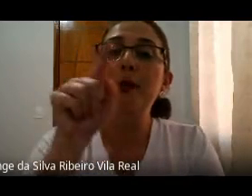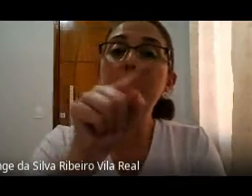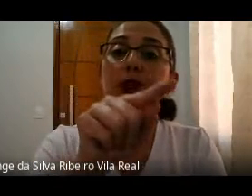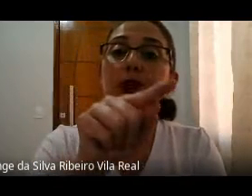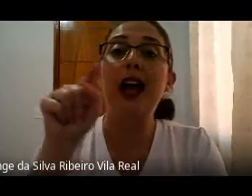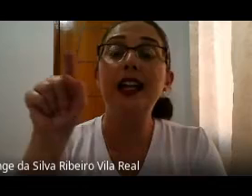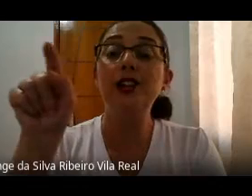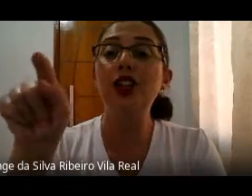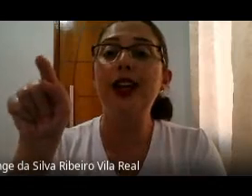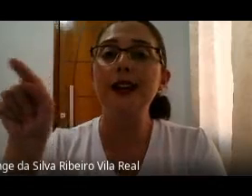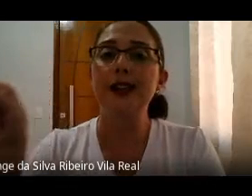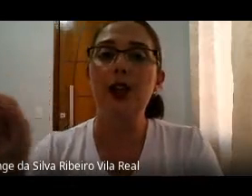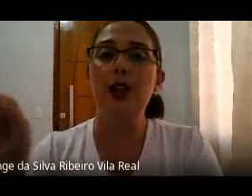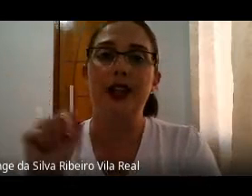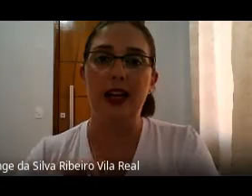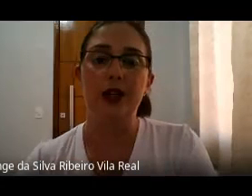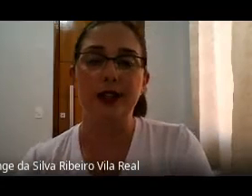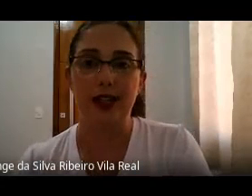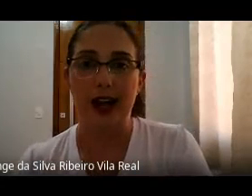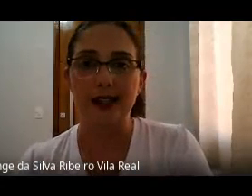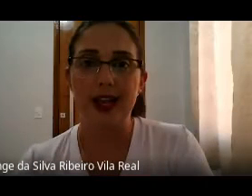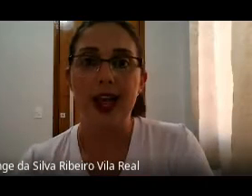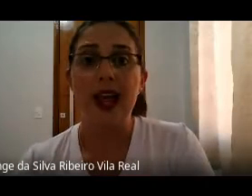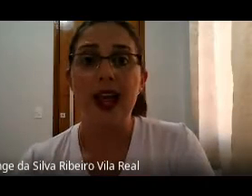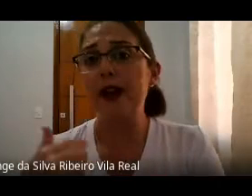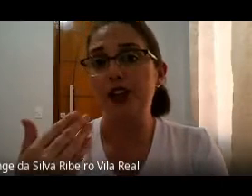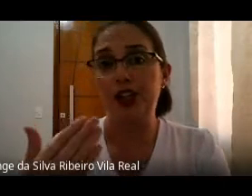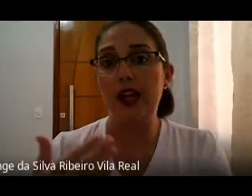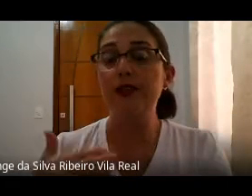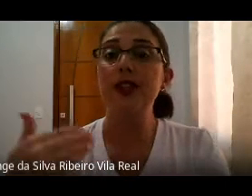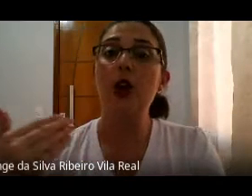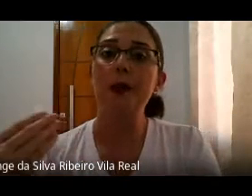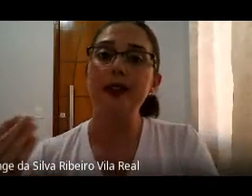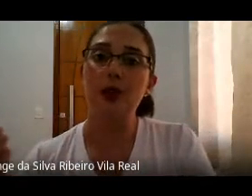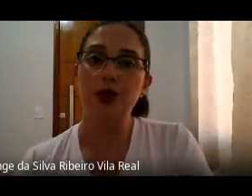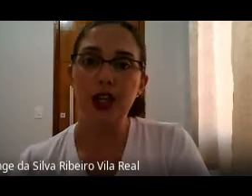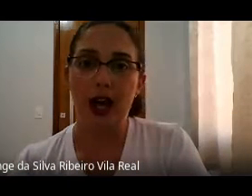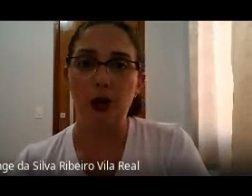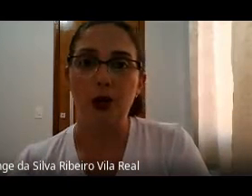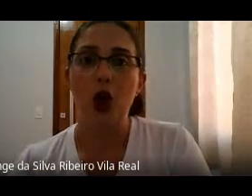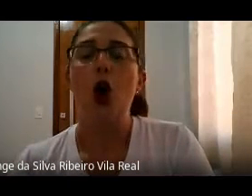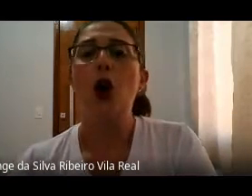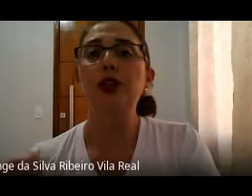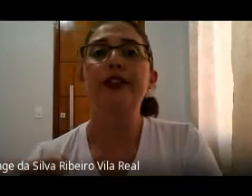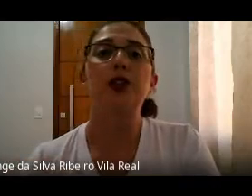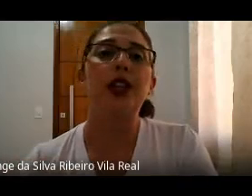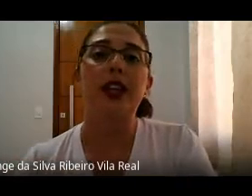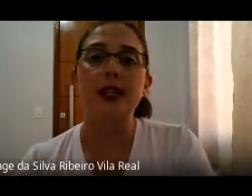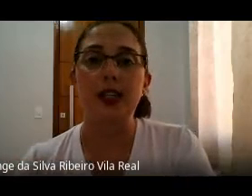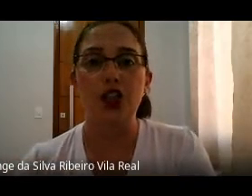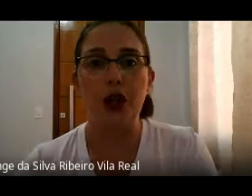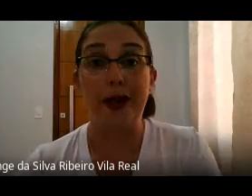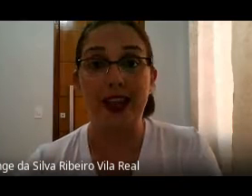uso muito da indicação na língua de sinais. E a partir daí você começa um diálogo. Outro